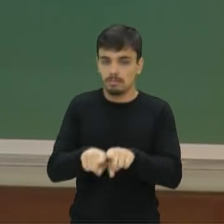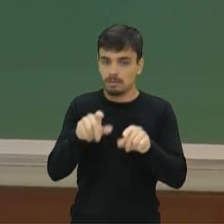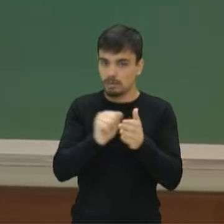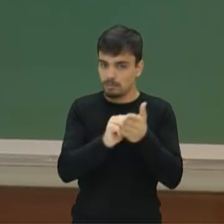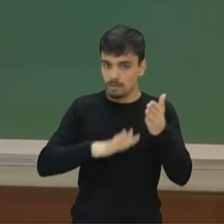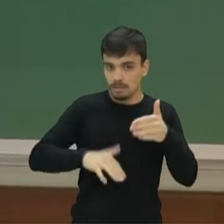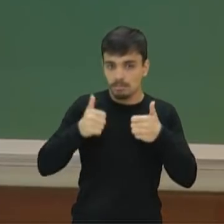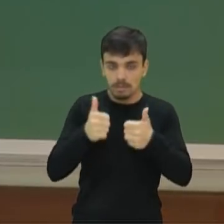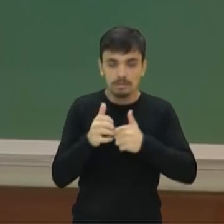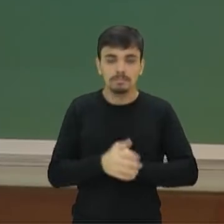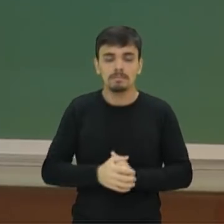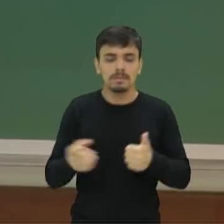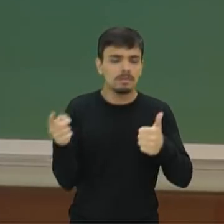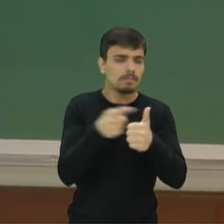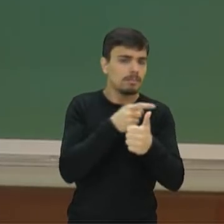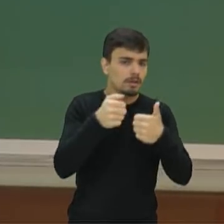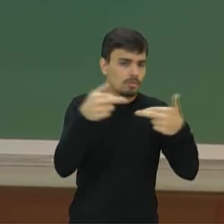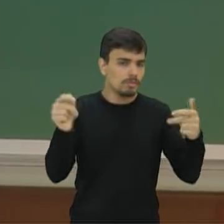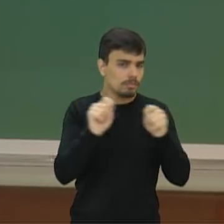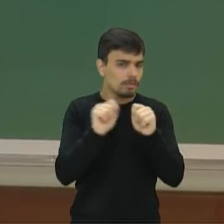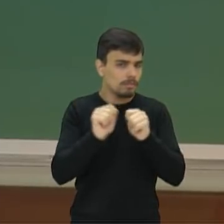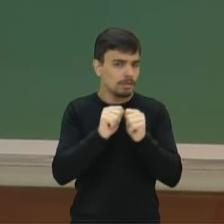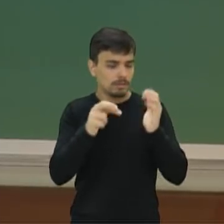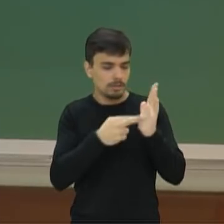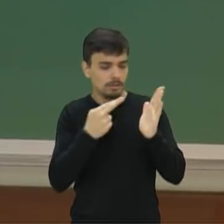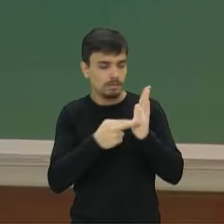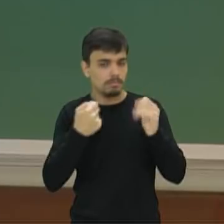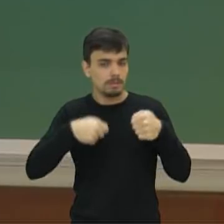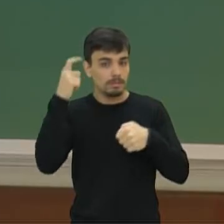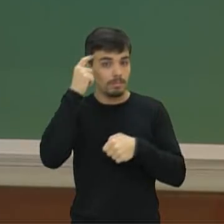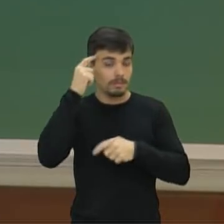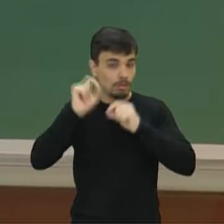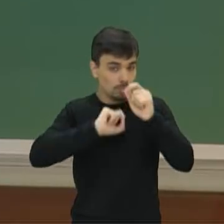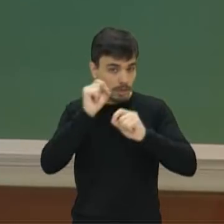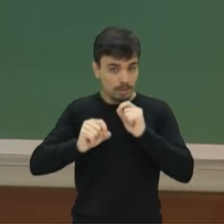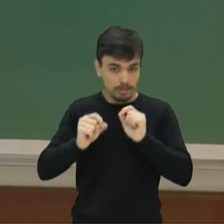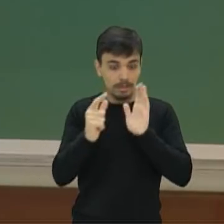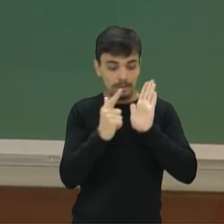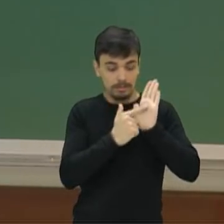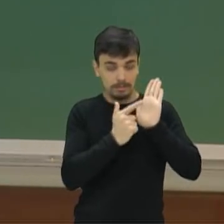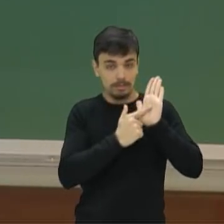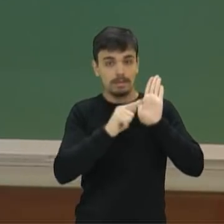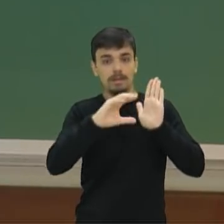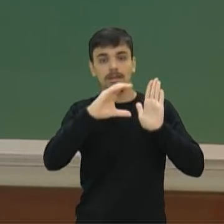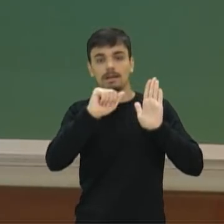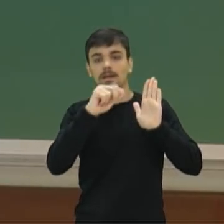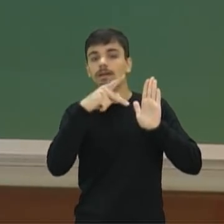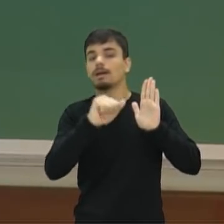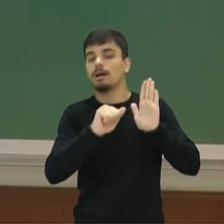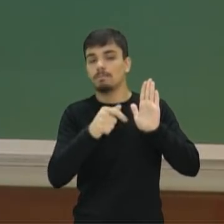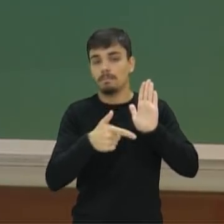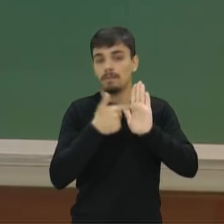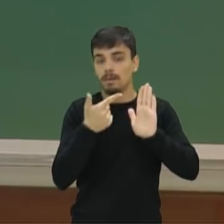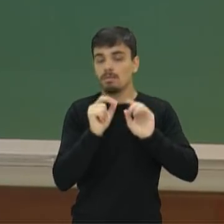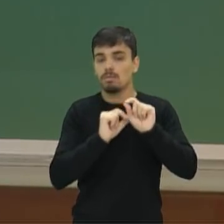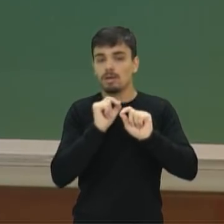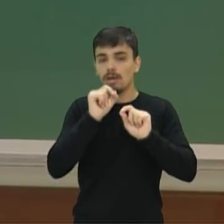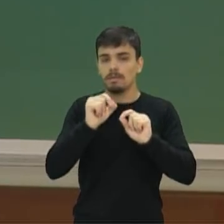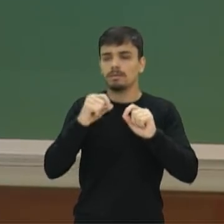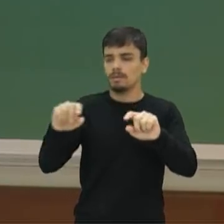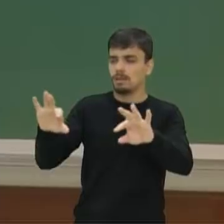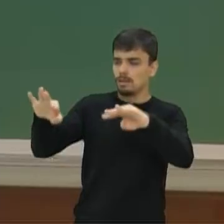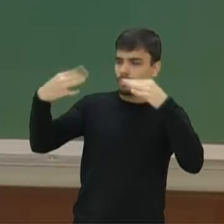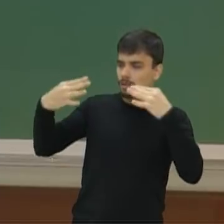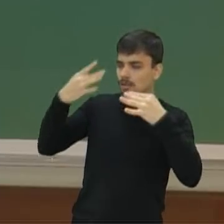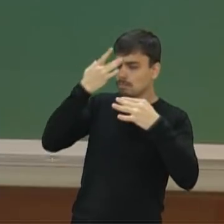certo? Então vamos lá. Primeira coisa para fazer uma revista, eu tenho que pensar na capa. A capa é algo que vai ter que chamar a atenção, que as